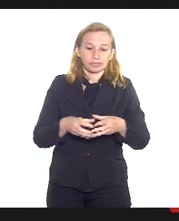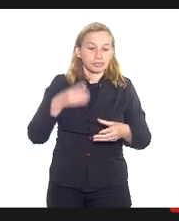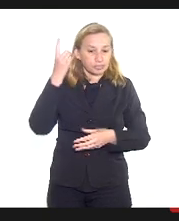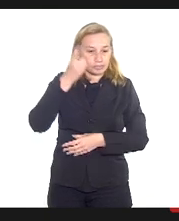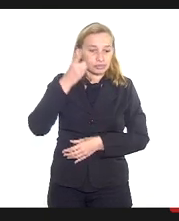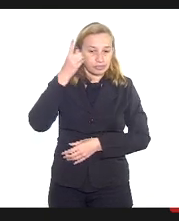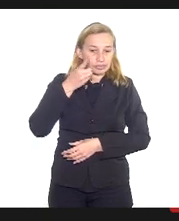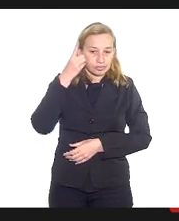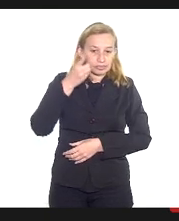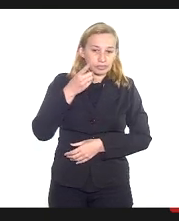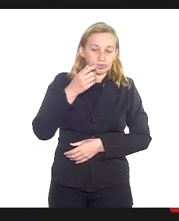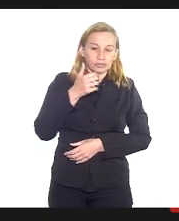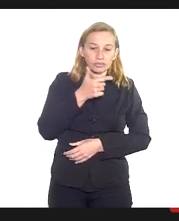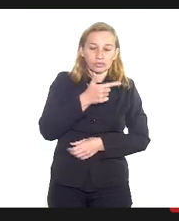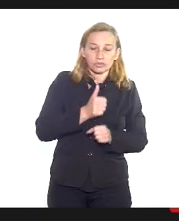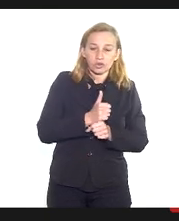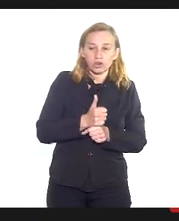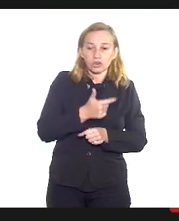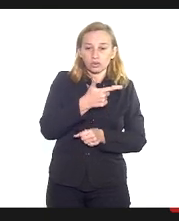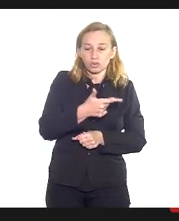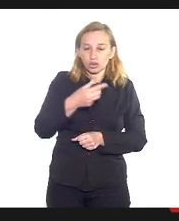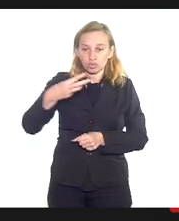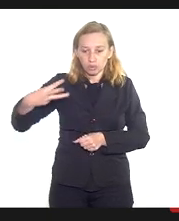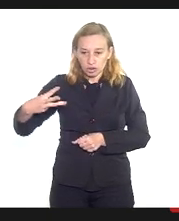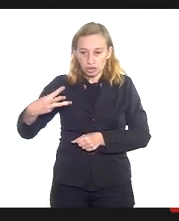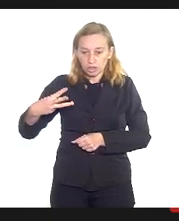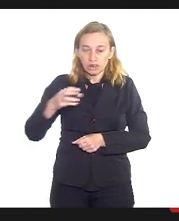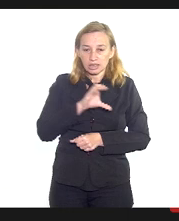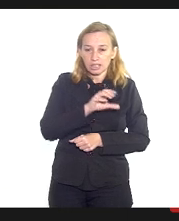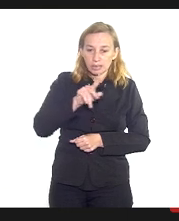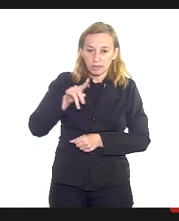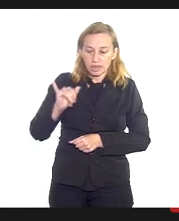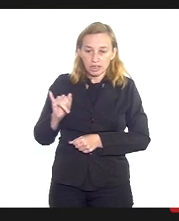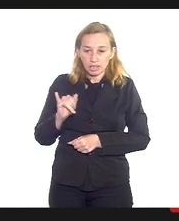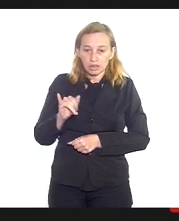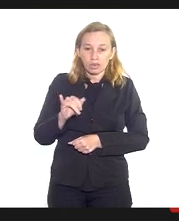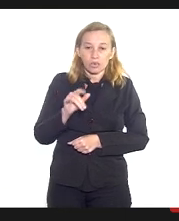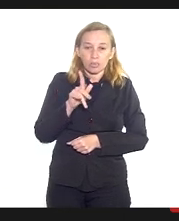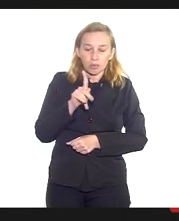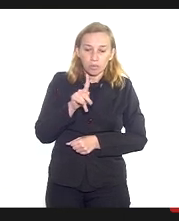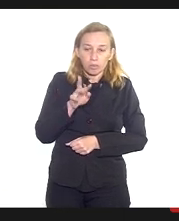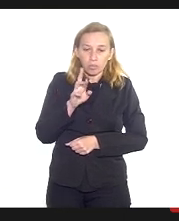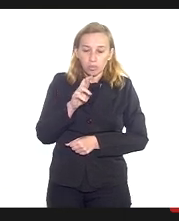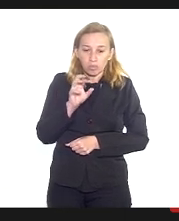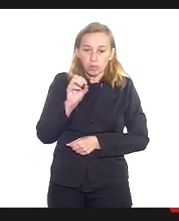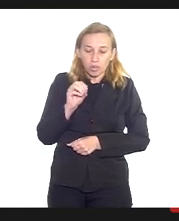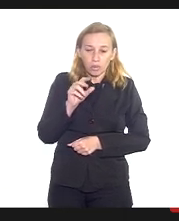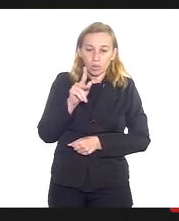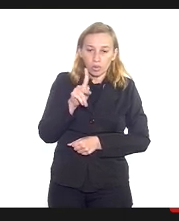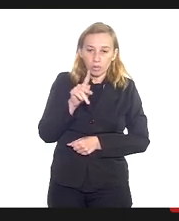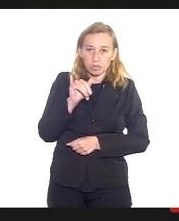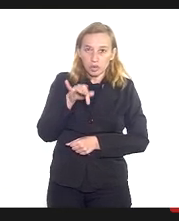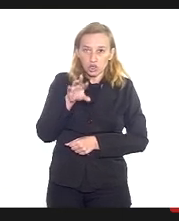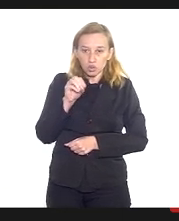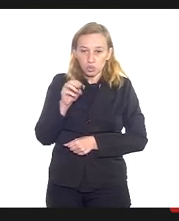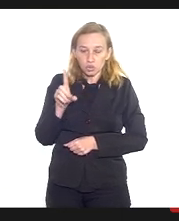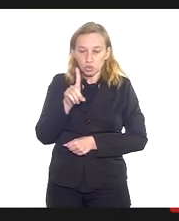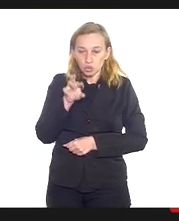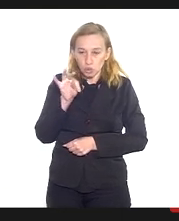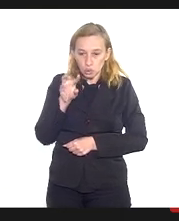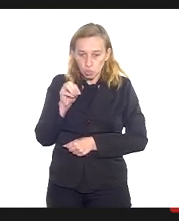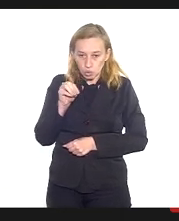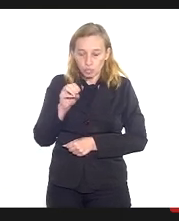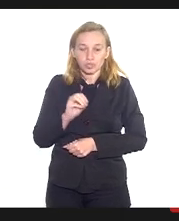ano de 2003, foi a CPI do propinoduto. E o que estava em tela,